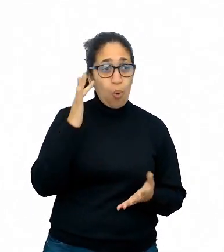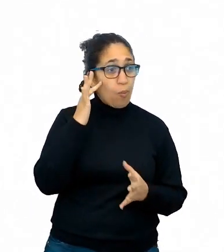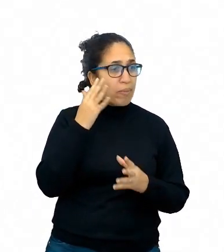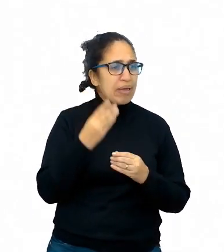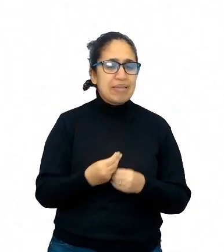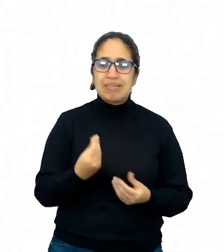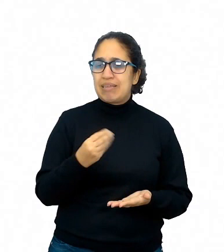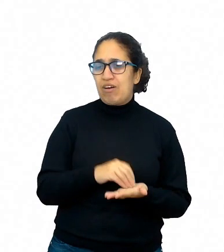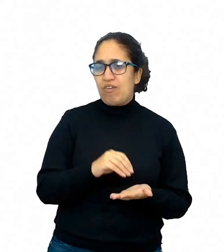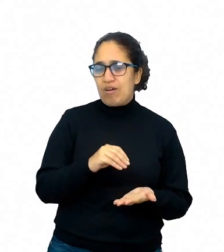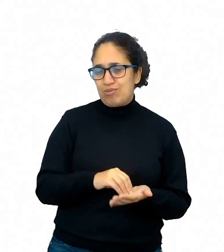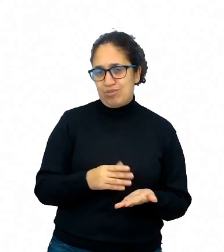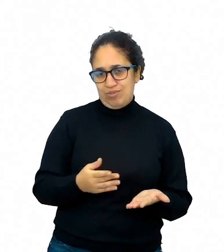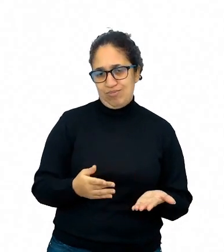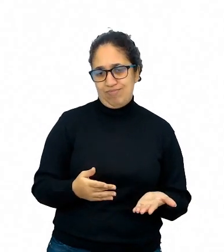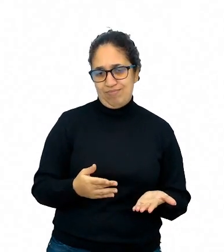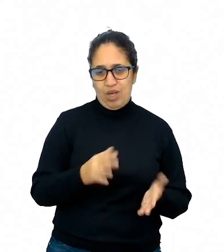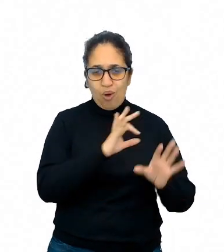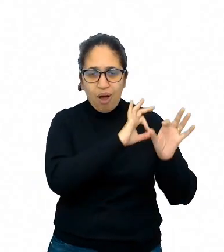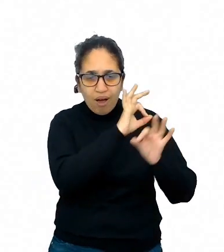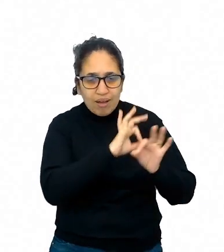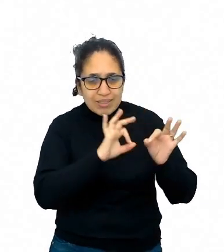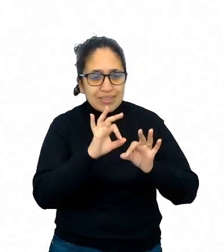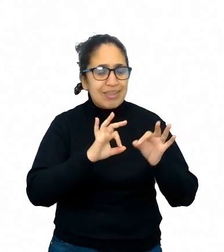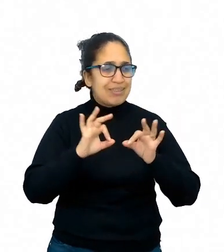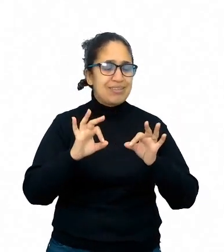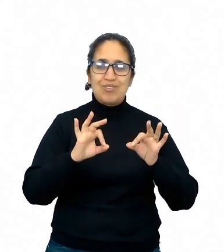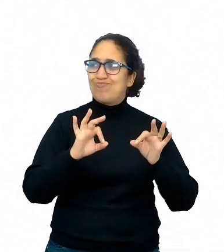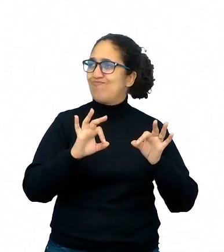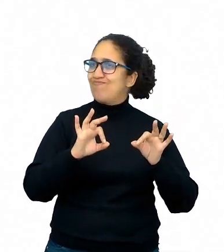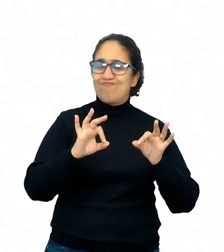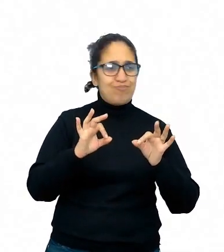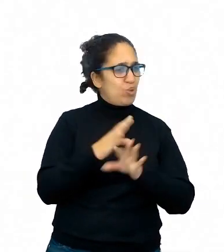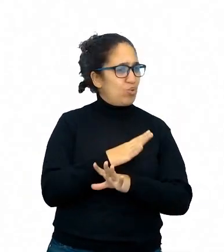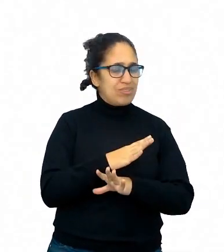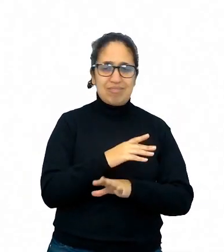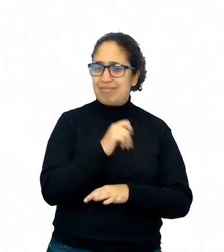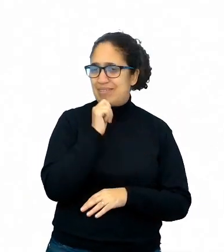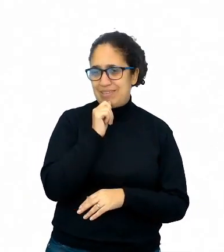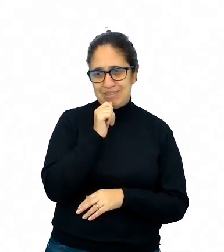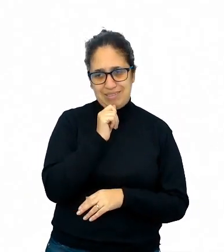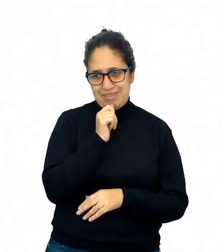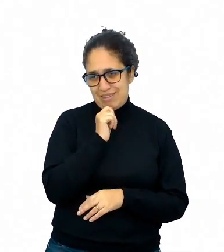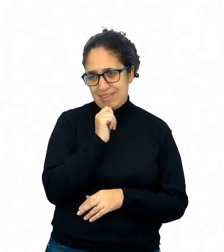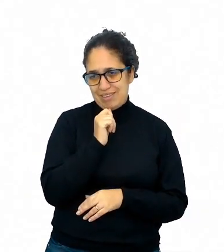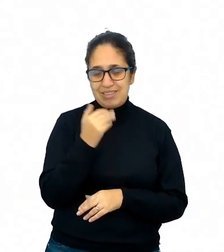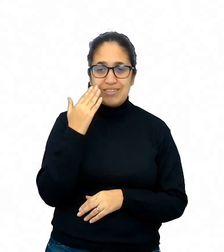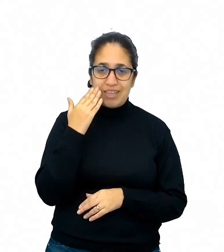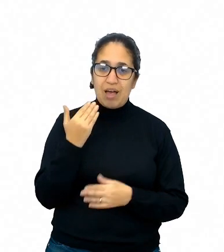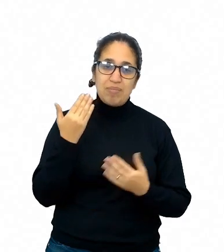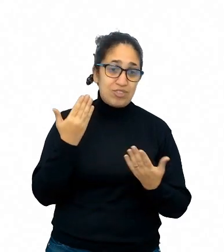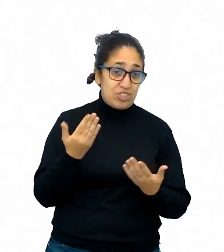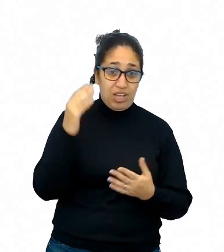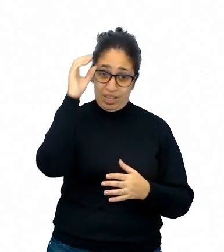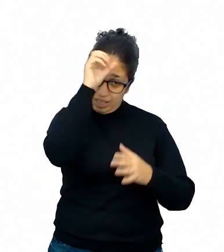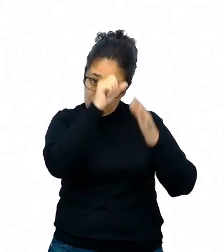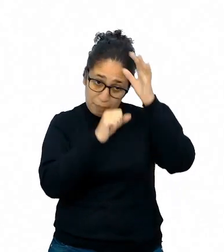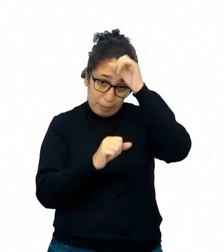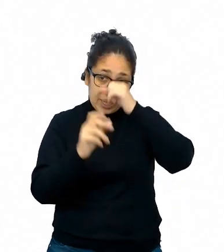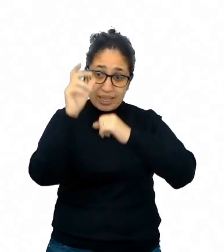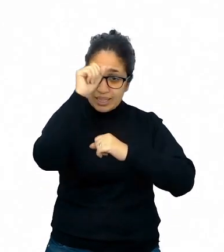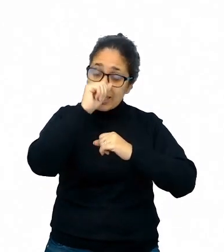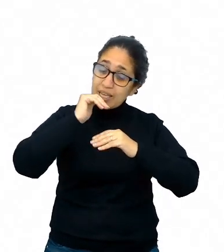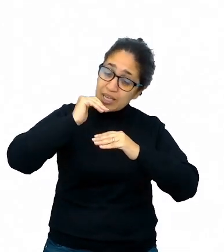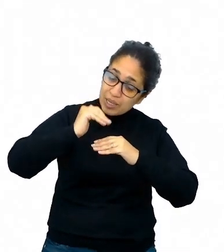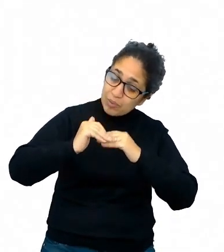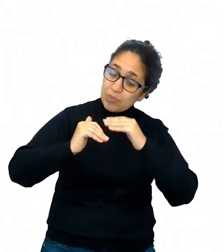compreensão, ainda a organização dele ainda não está pronta, né? Porque a gente sabe que aprender é um processo.